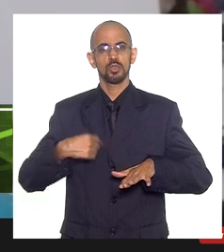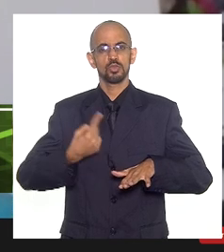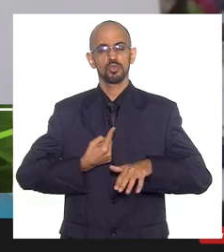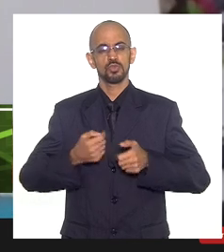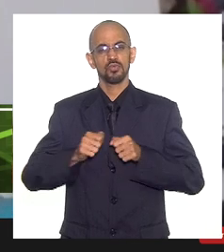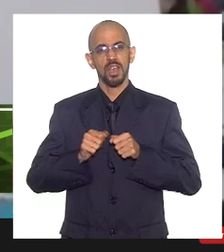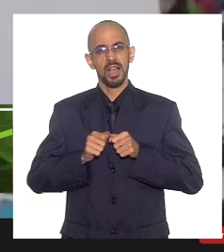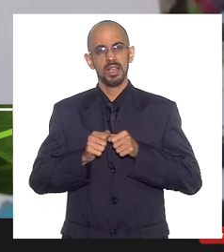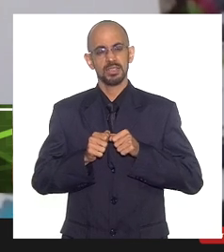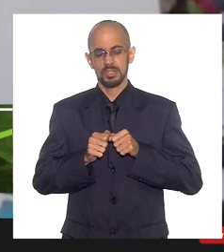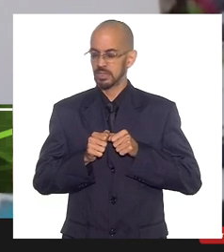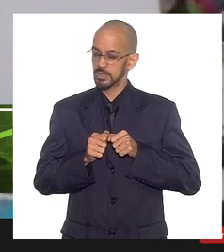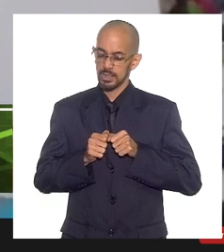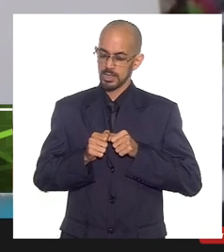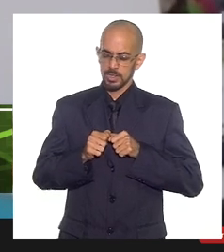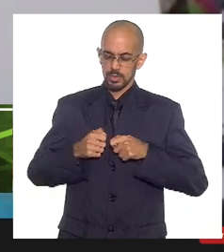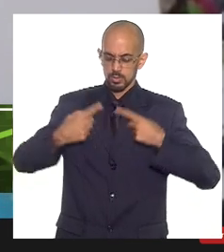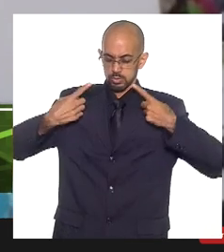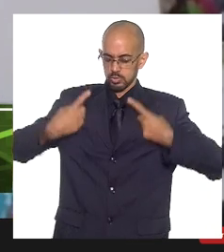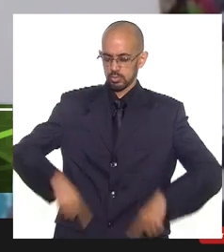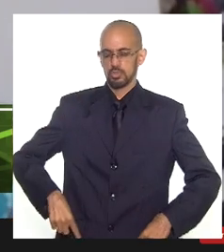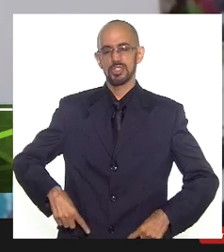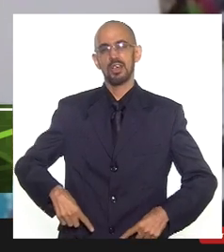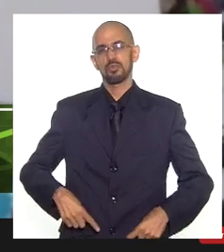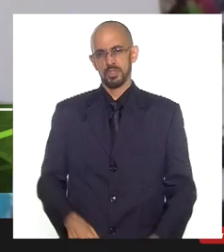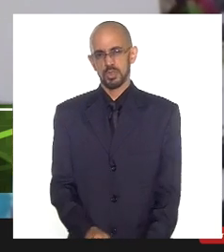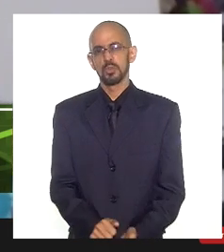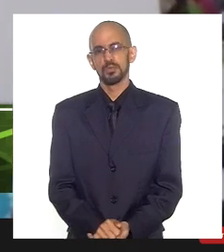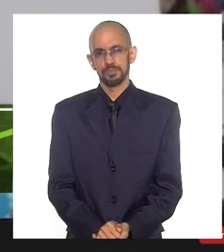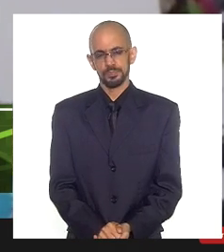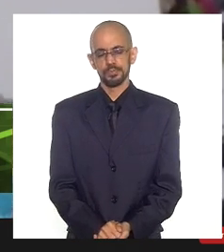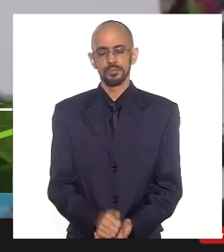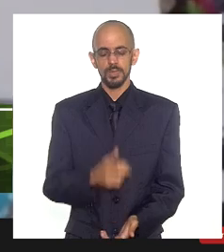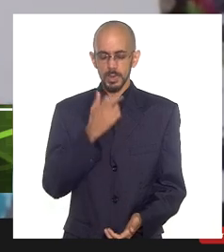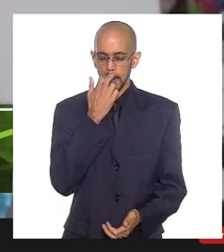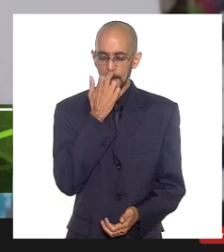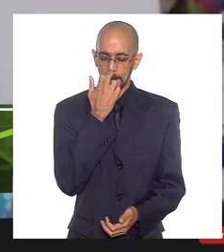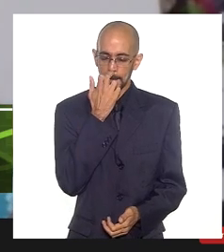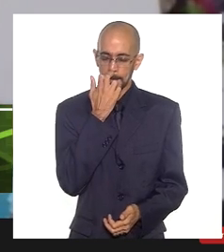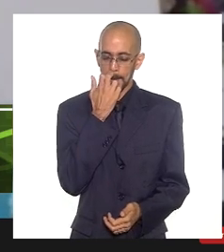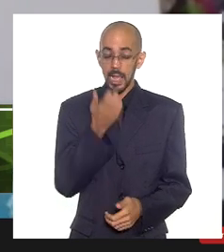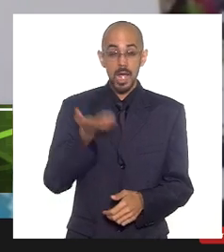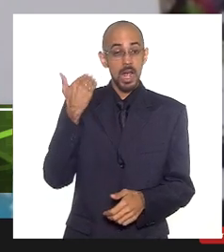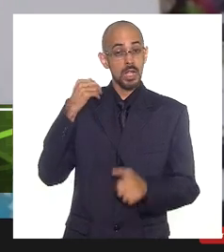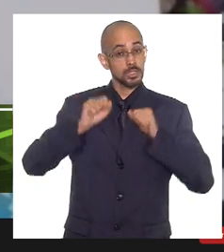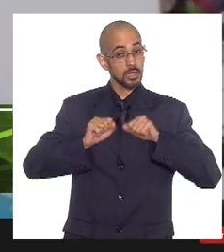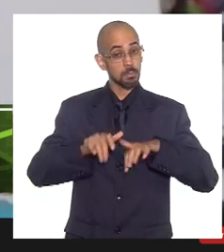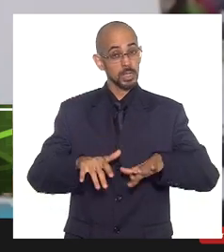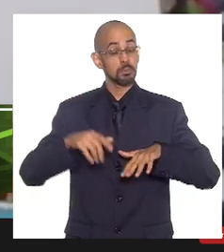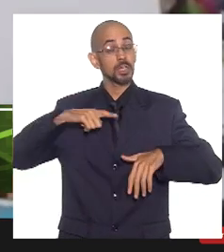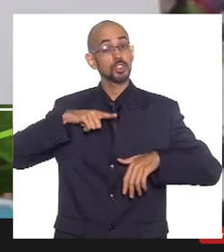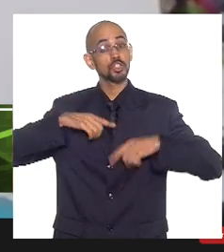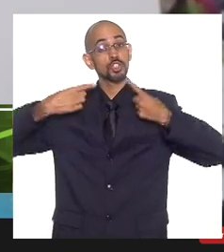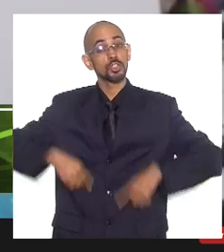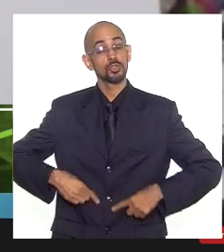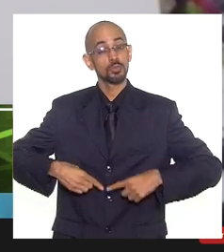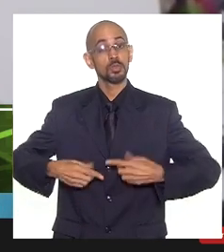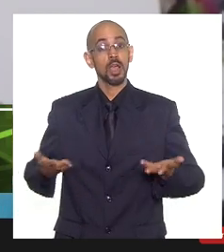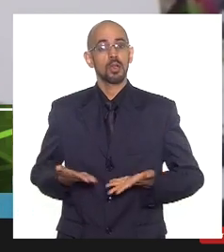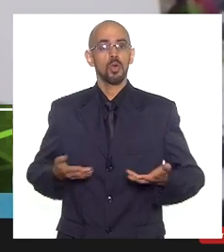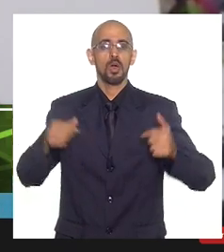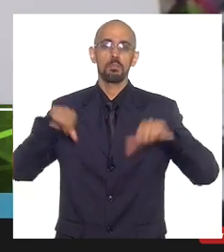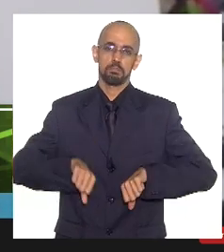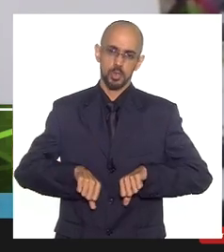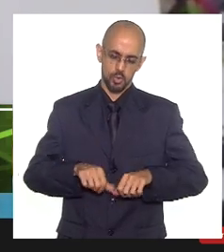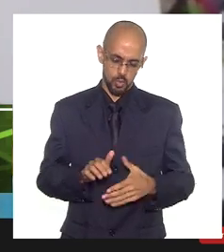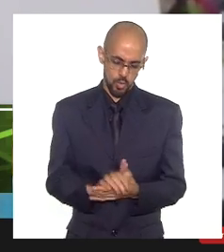sobrepondo-se a todos os desafios que já estavam colocados antes dela que não eram poucos e que se aprofundam com ela então o